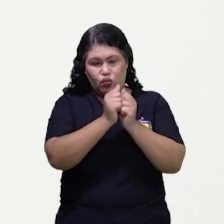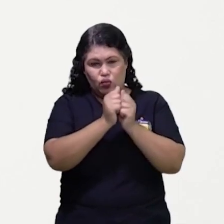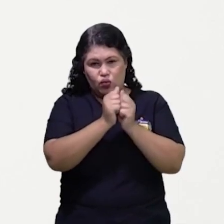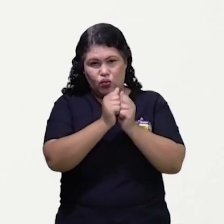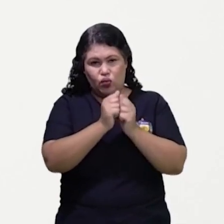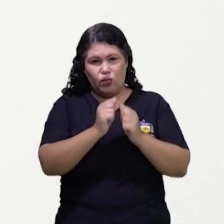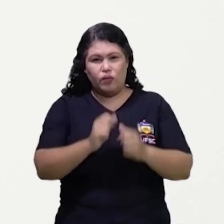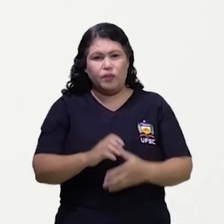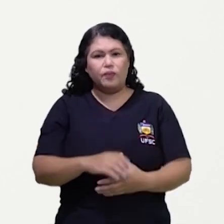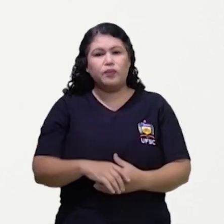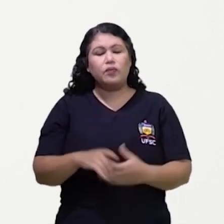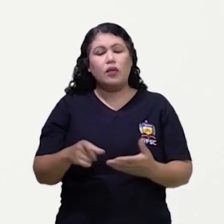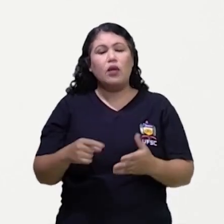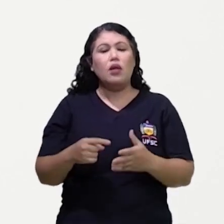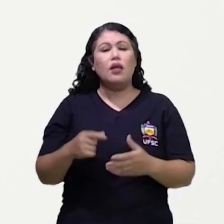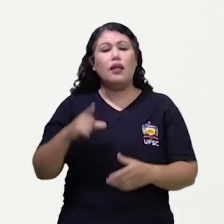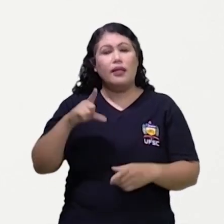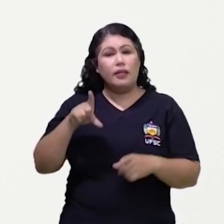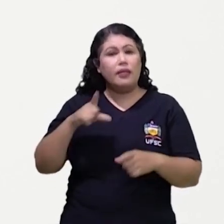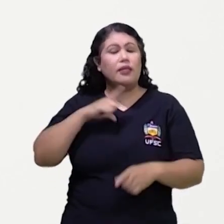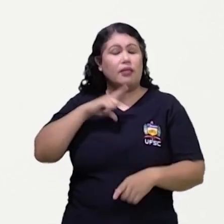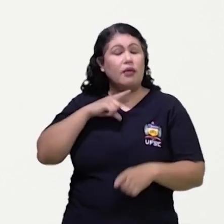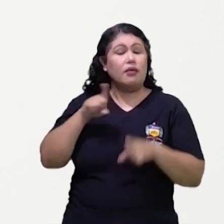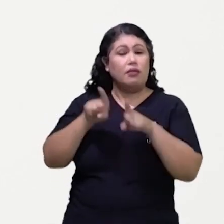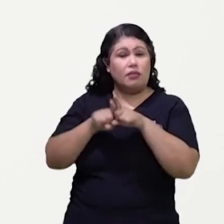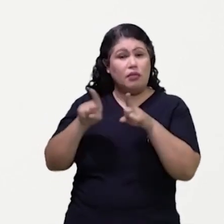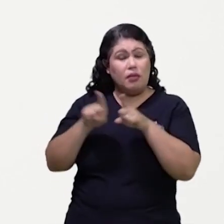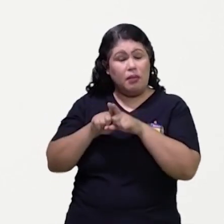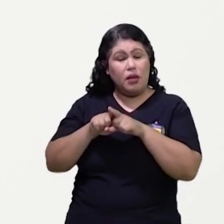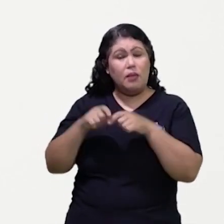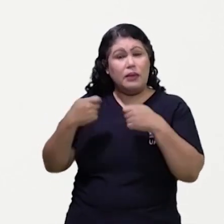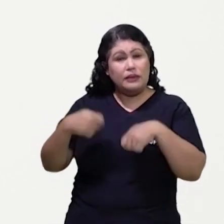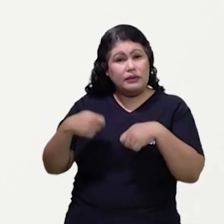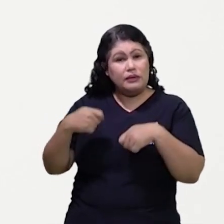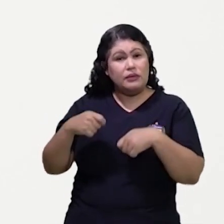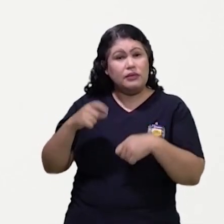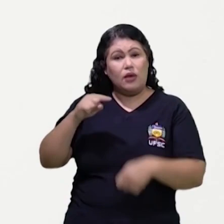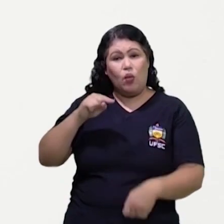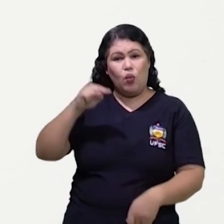vogal e uma semivogal, a gente também nós temos que acentuar.